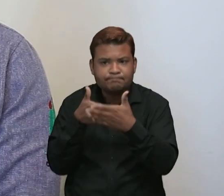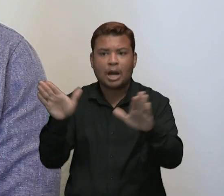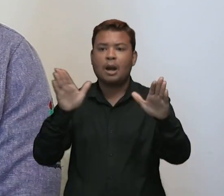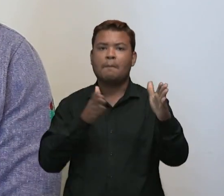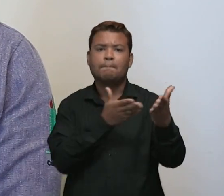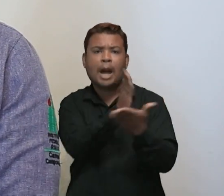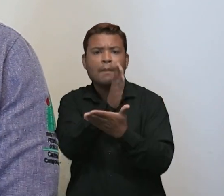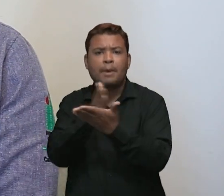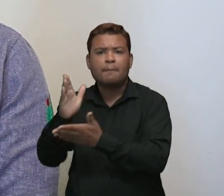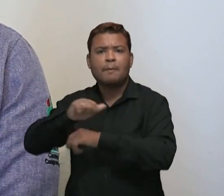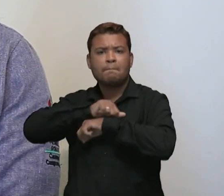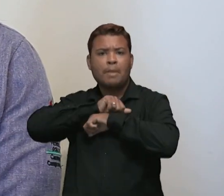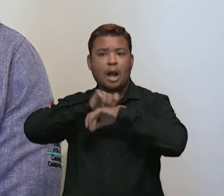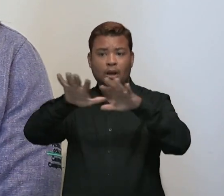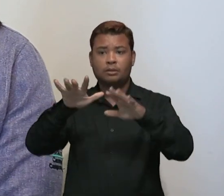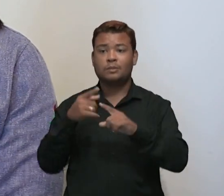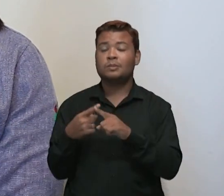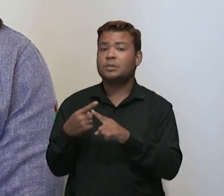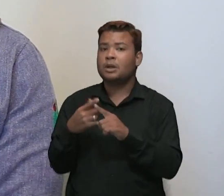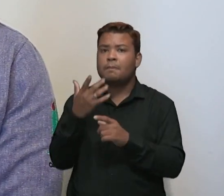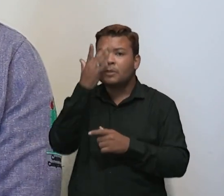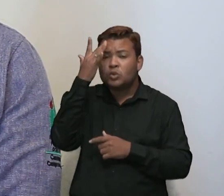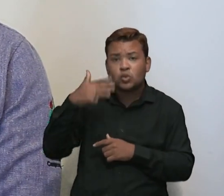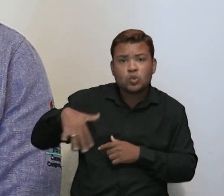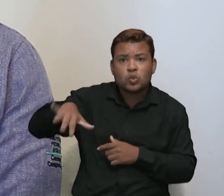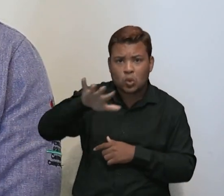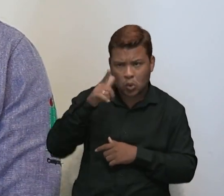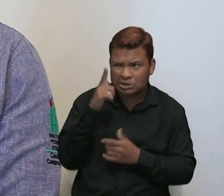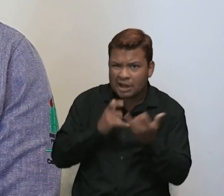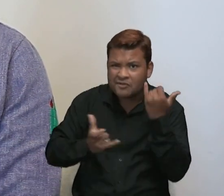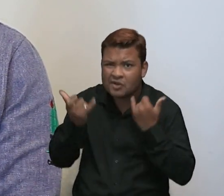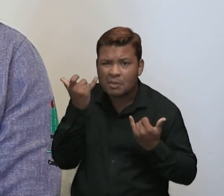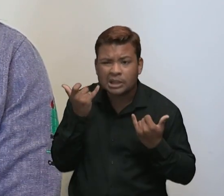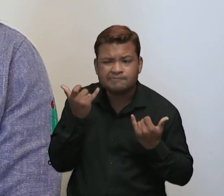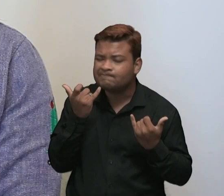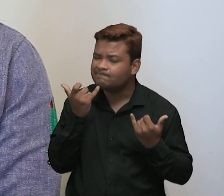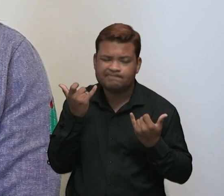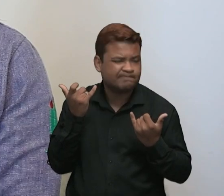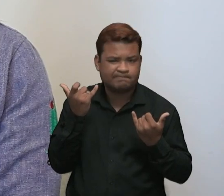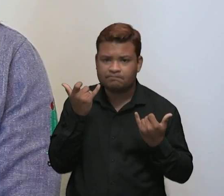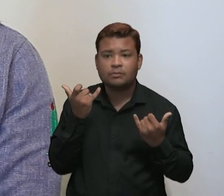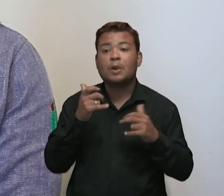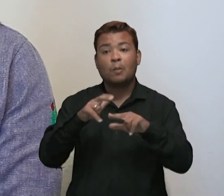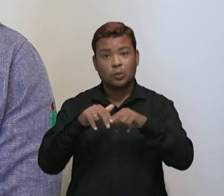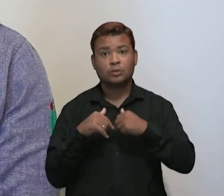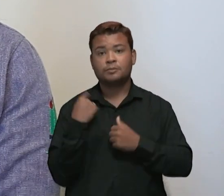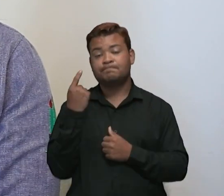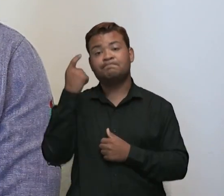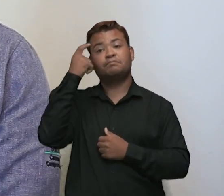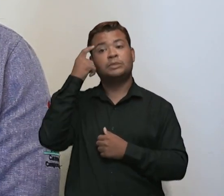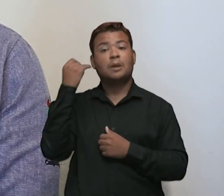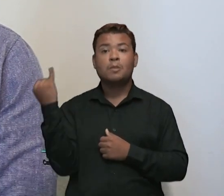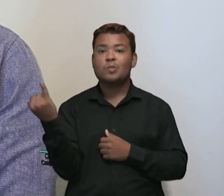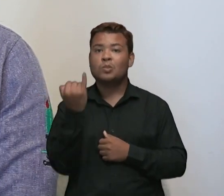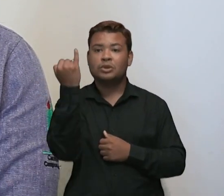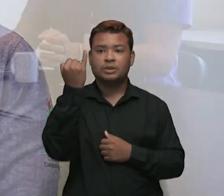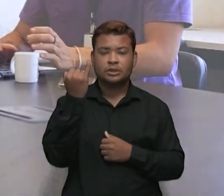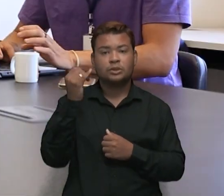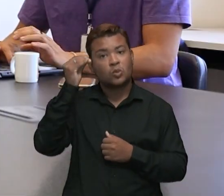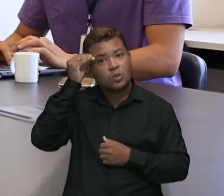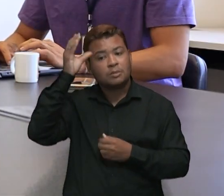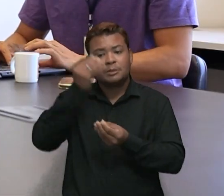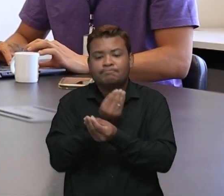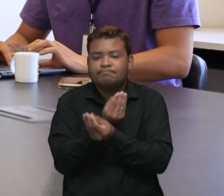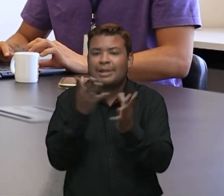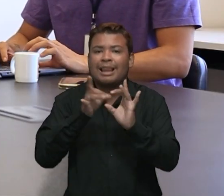nunca esteve. Nem todas as pessoas têm acesso à informação. Então, visamos muito a democratização do conhecimento.